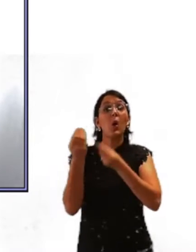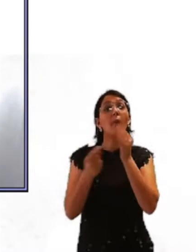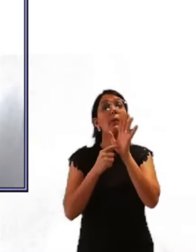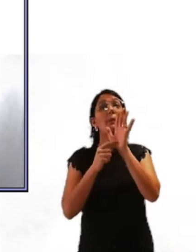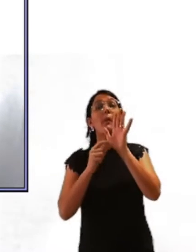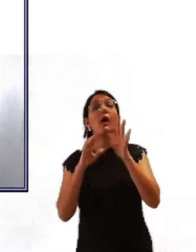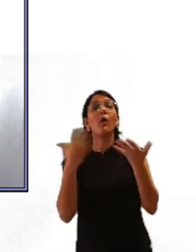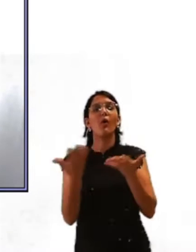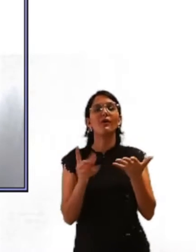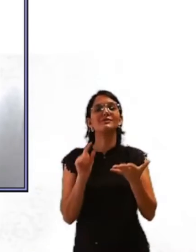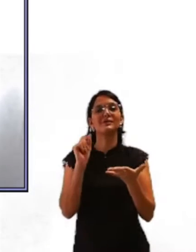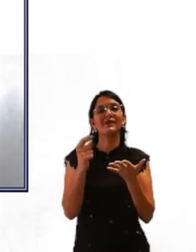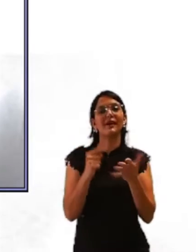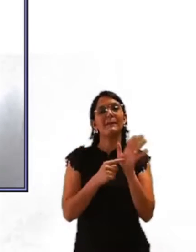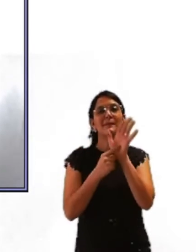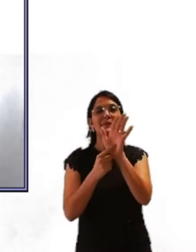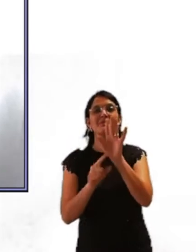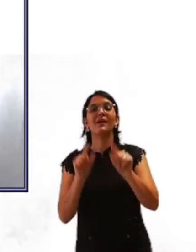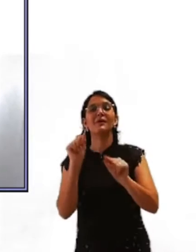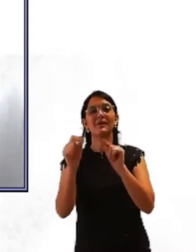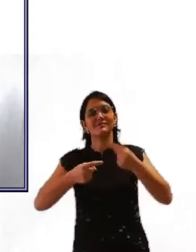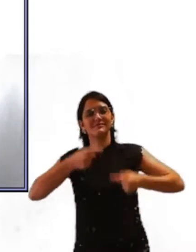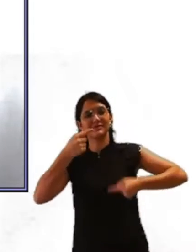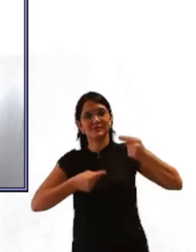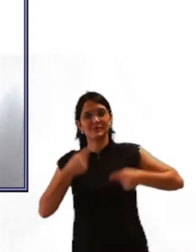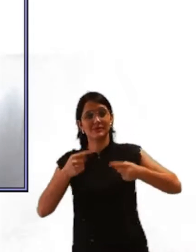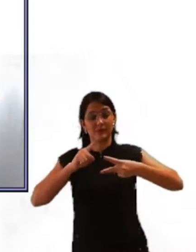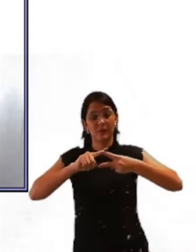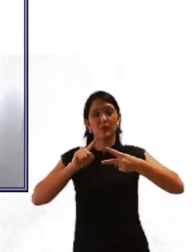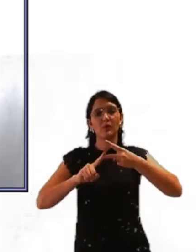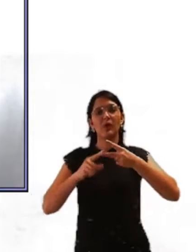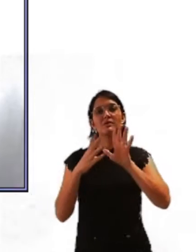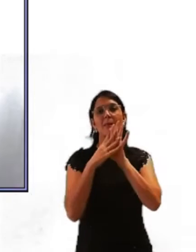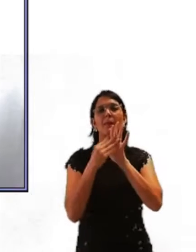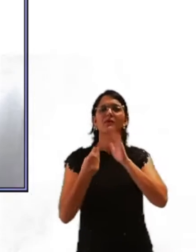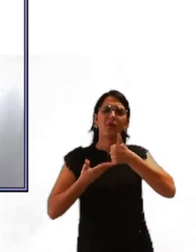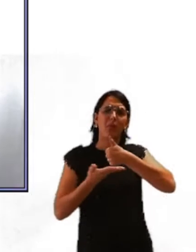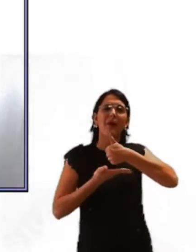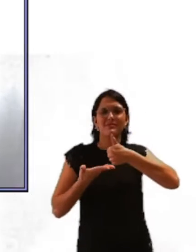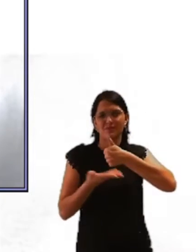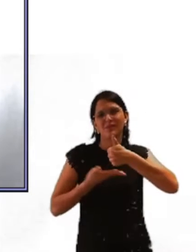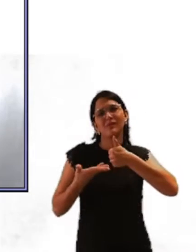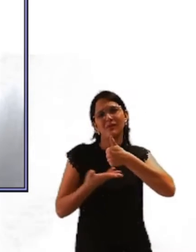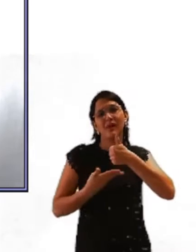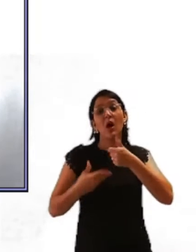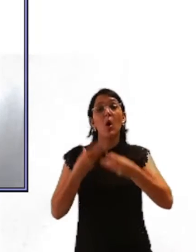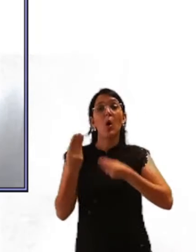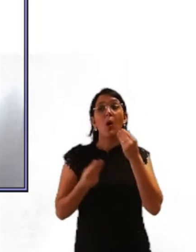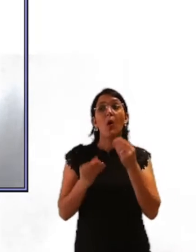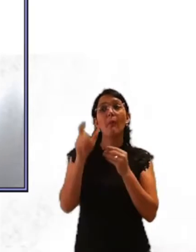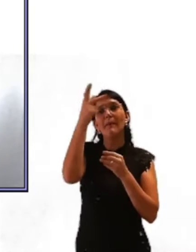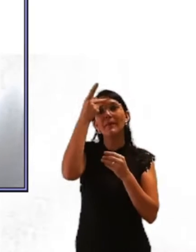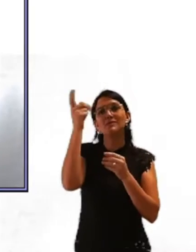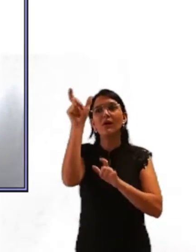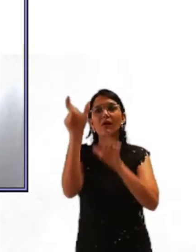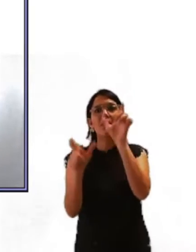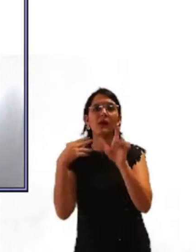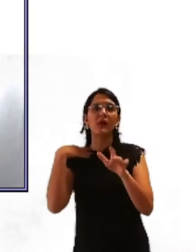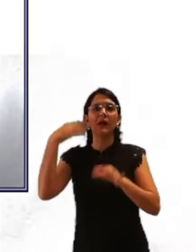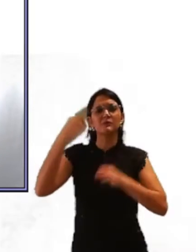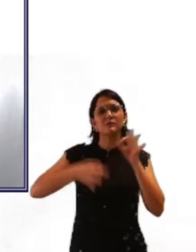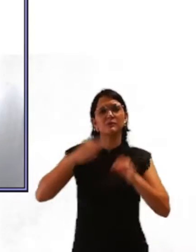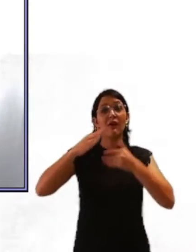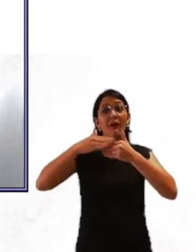essas discussões, eu trouxe aqui dois modelos que eu considero bem básicos de análise do comportamento judicial com base em